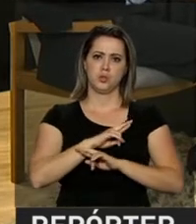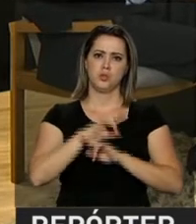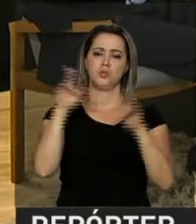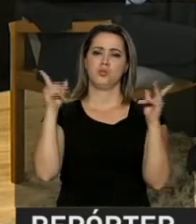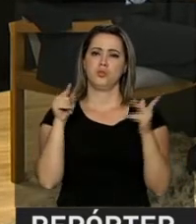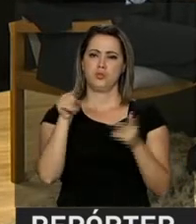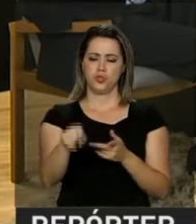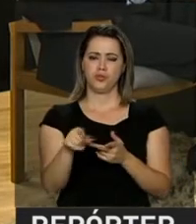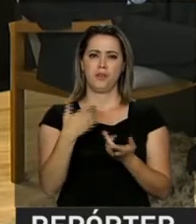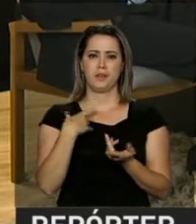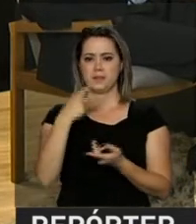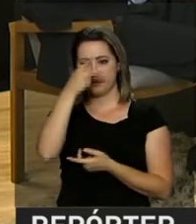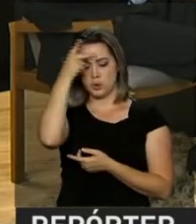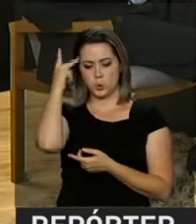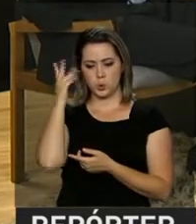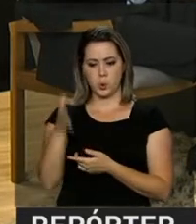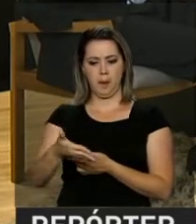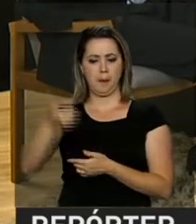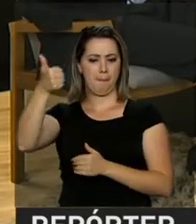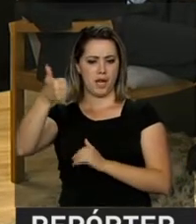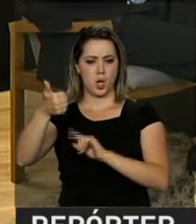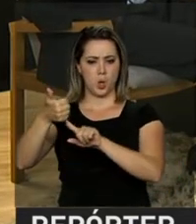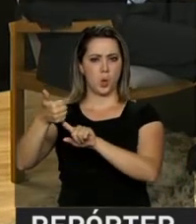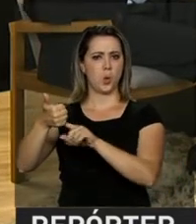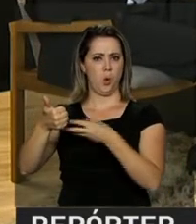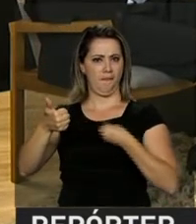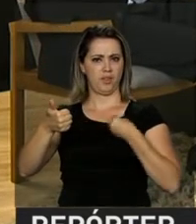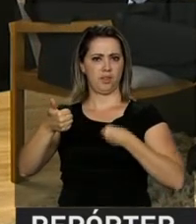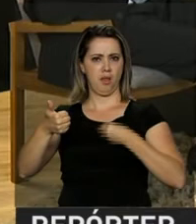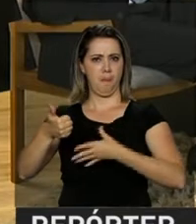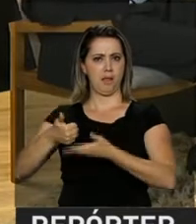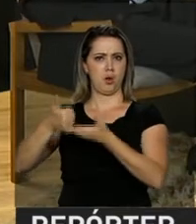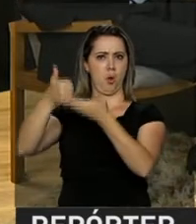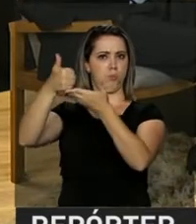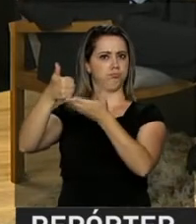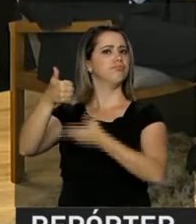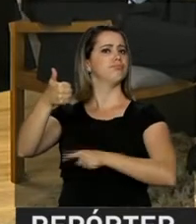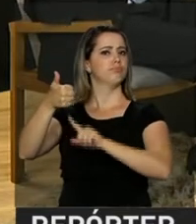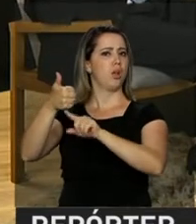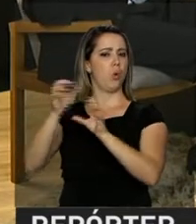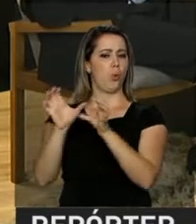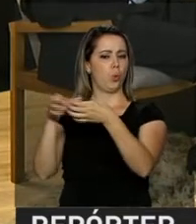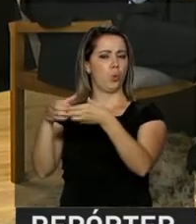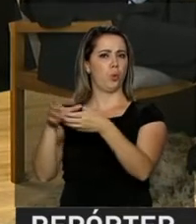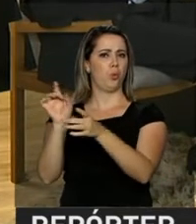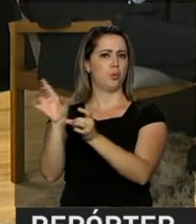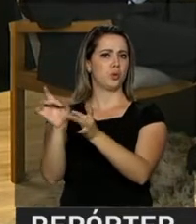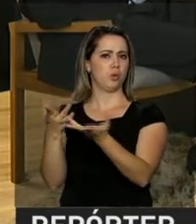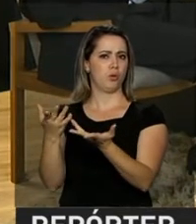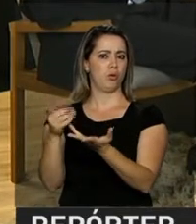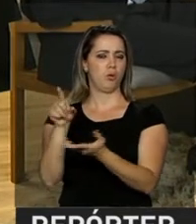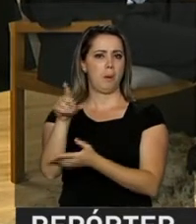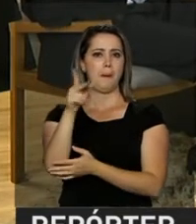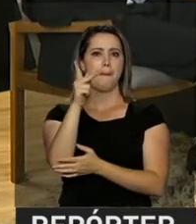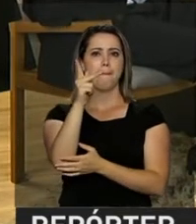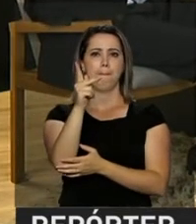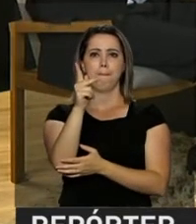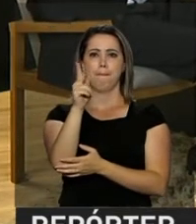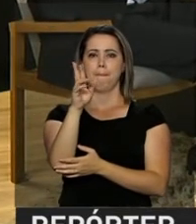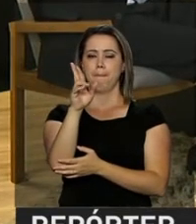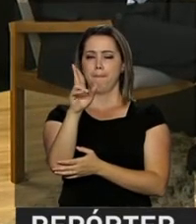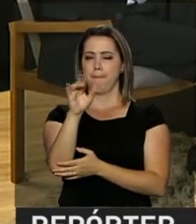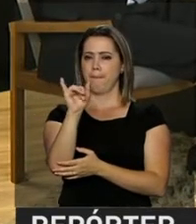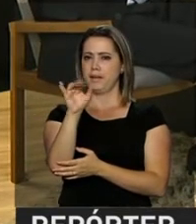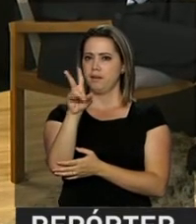que estão a colocadas as pessoas já não se vai ser só seu só desse grupo é um benefício é um privilégio então aposentado